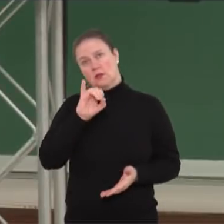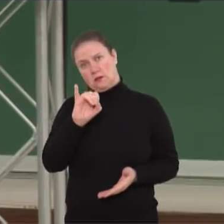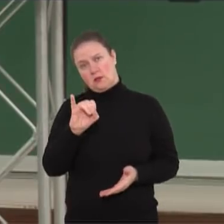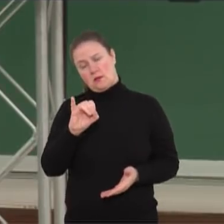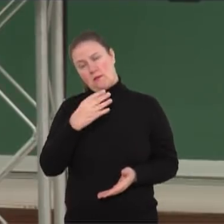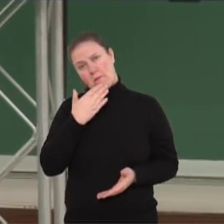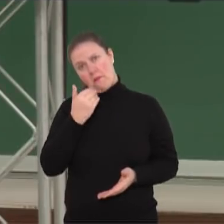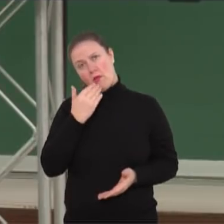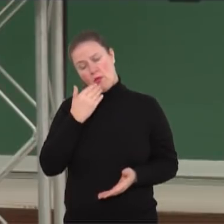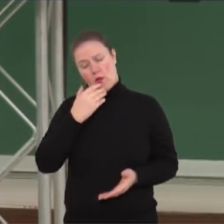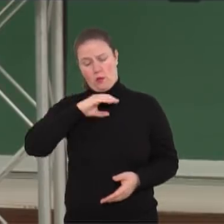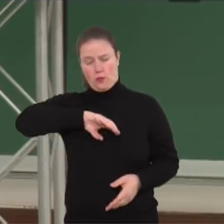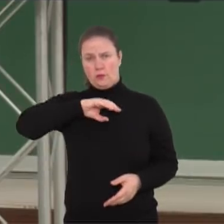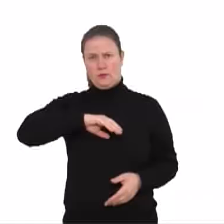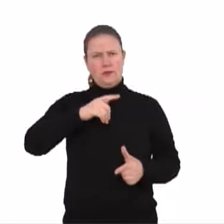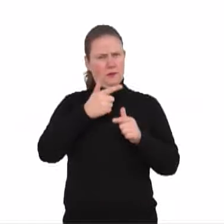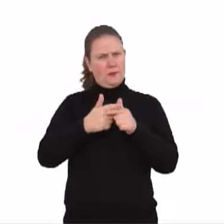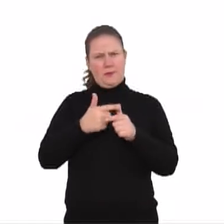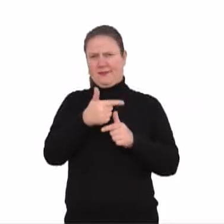português, não tem problema. Então, let's go!